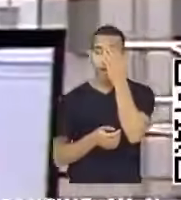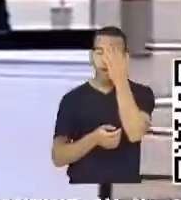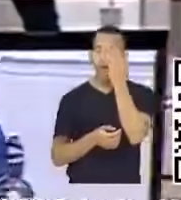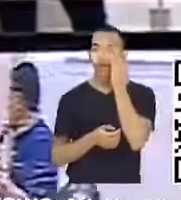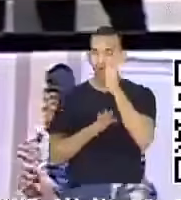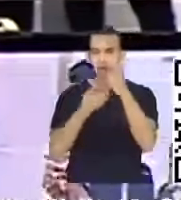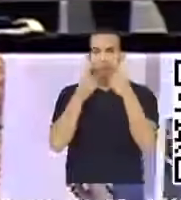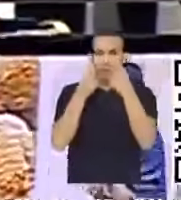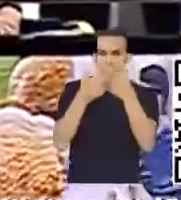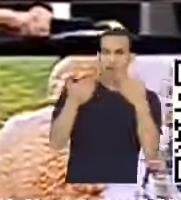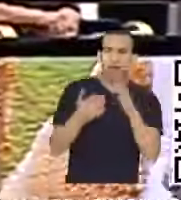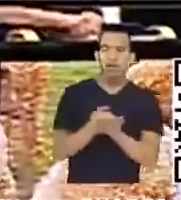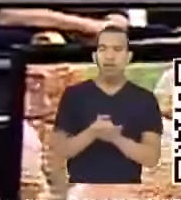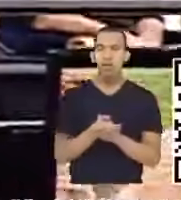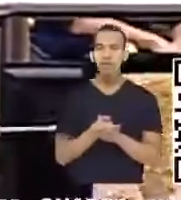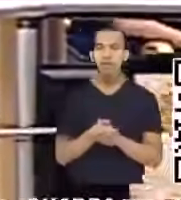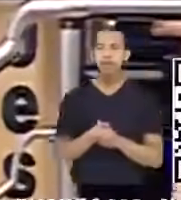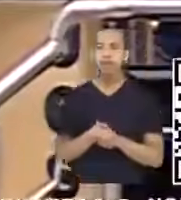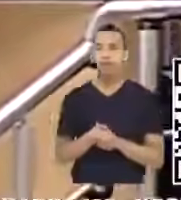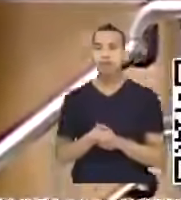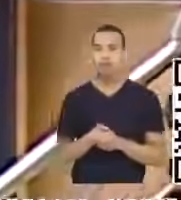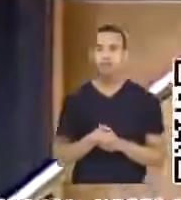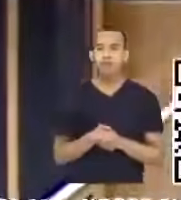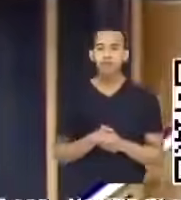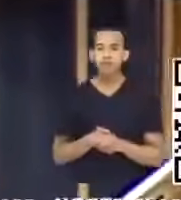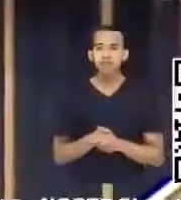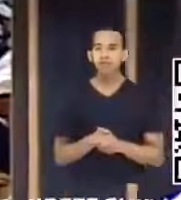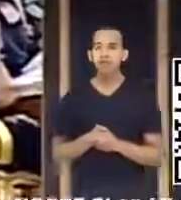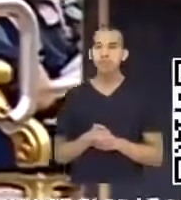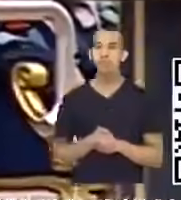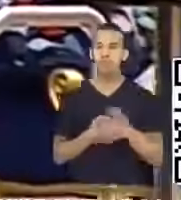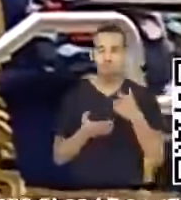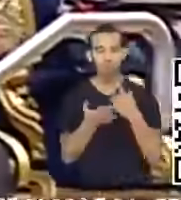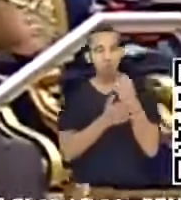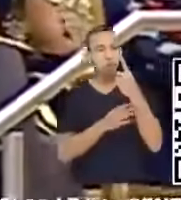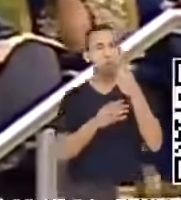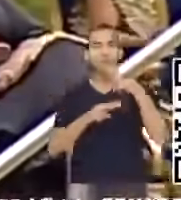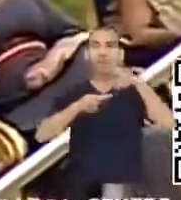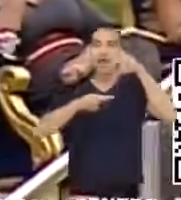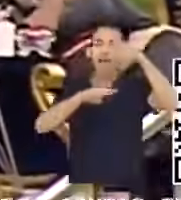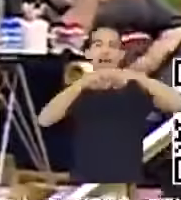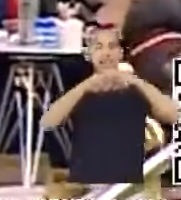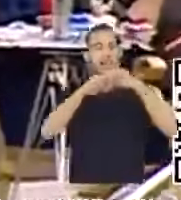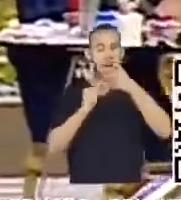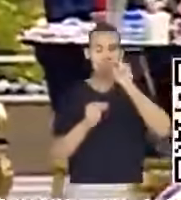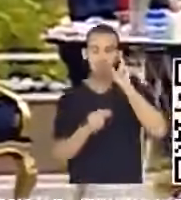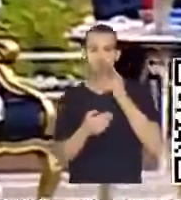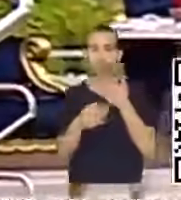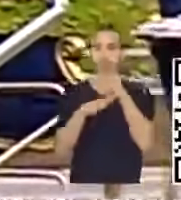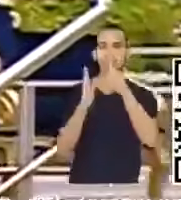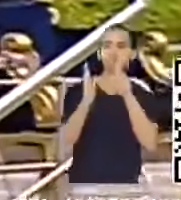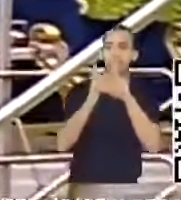se você quer ver uma coisa e eu comprei uma cadeira Ontem fui numa loja comprar uma cadeira